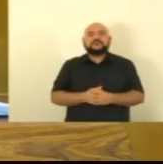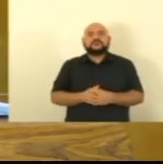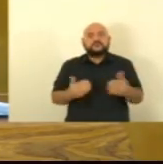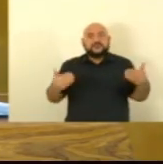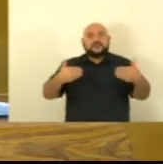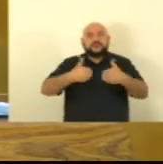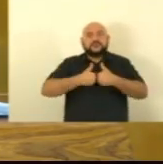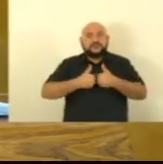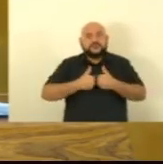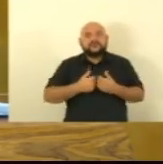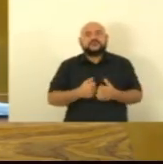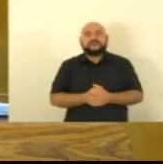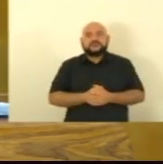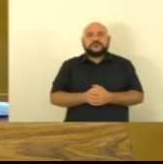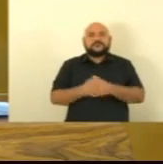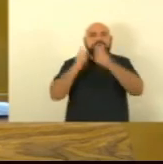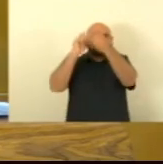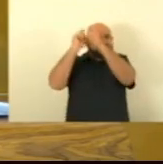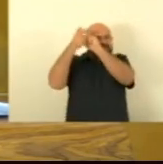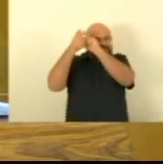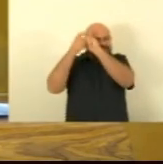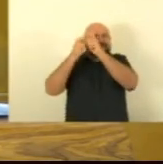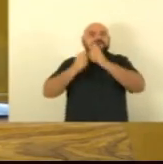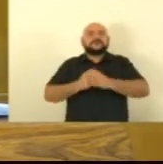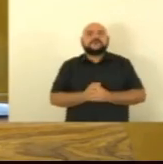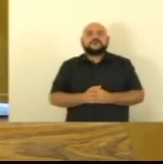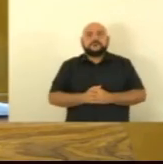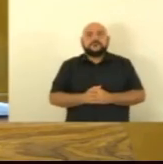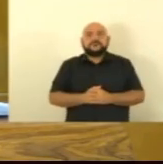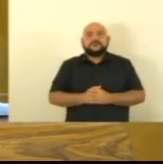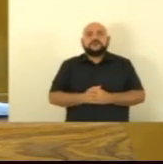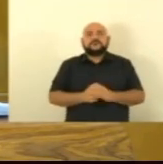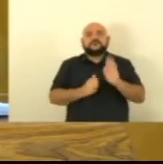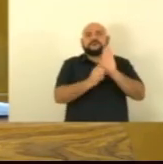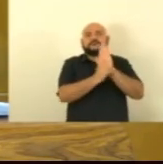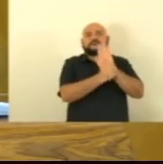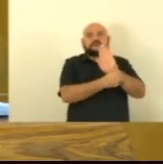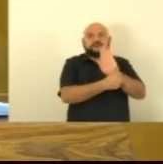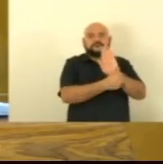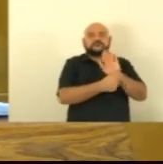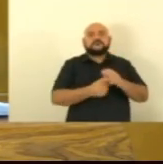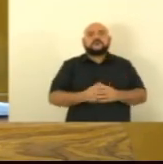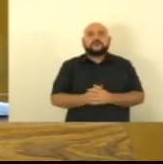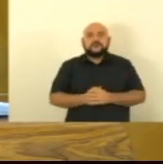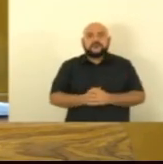autismo, paralisia cerebral, síndrome de Down.